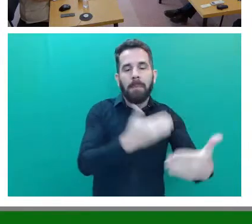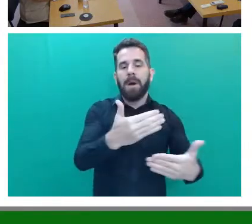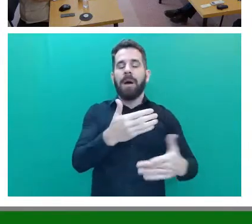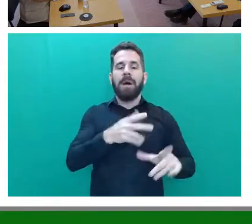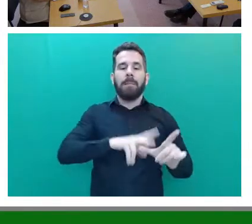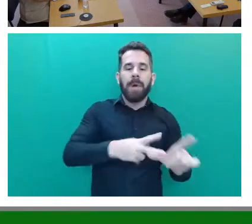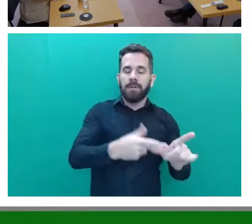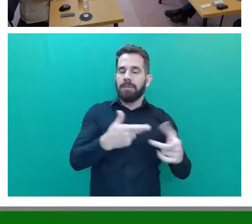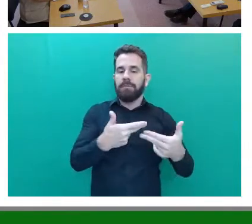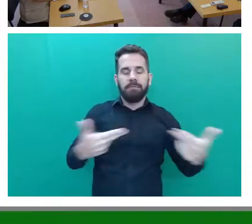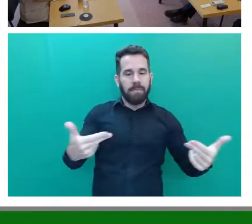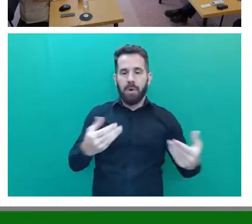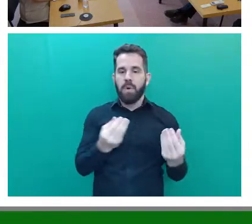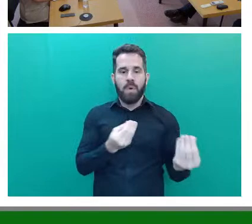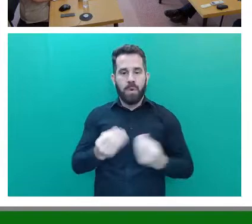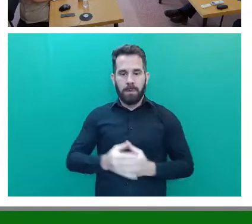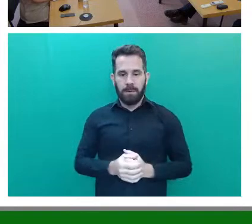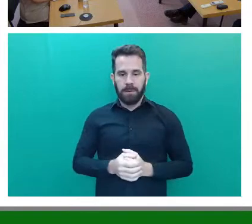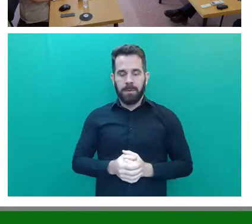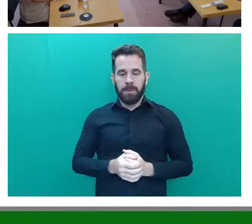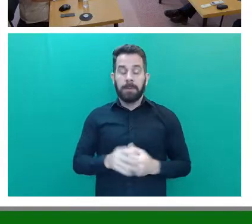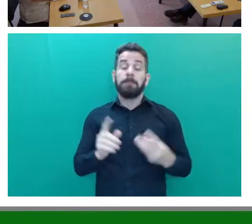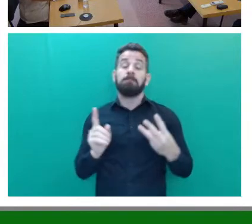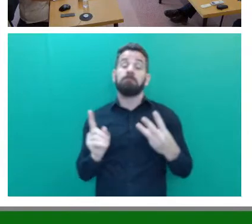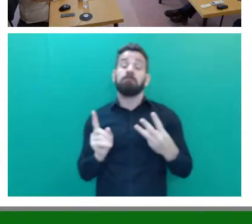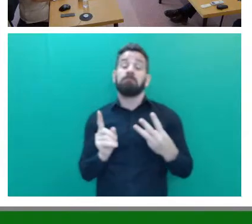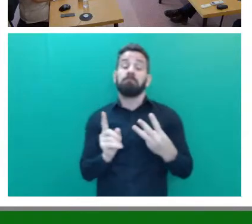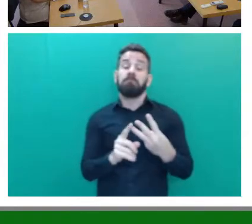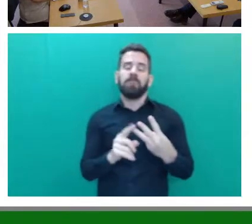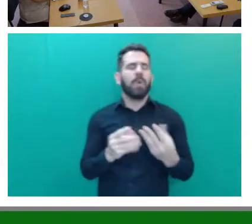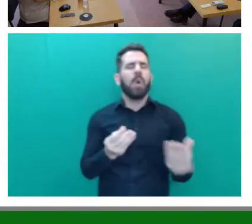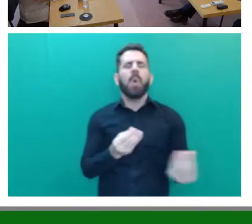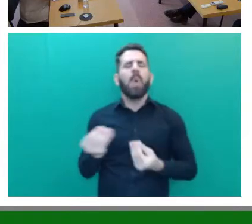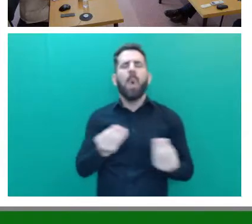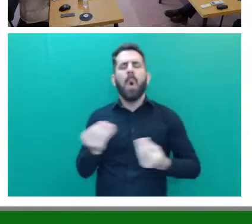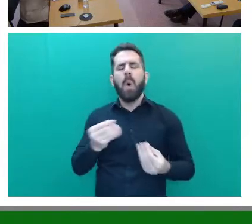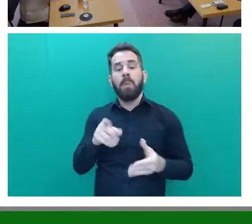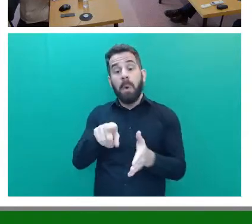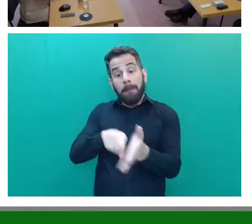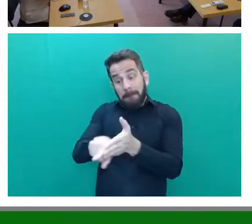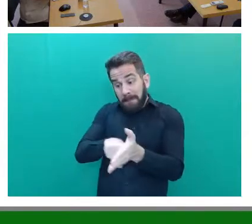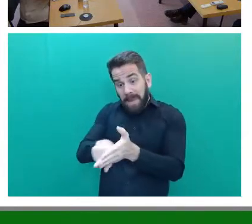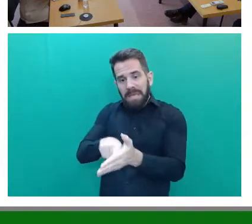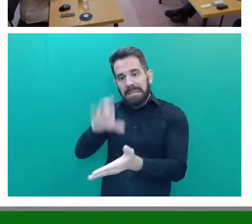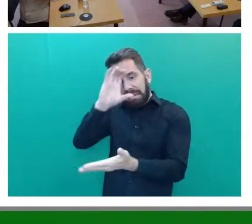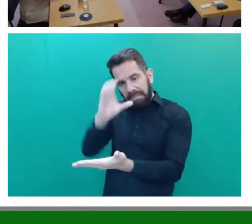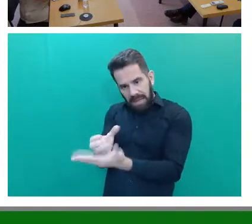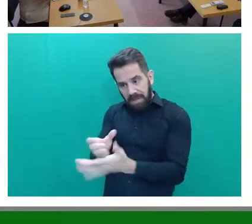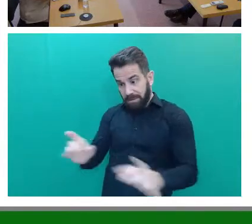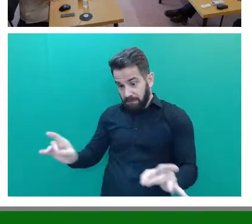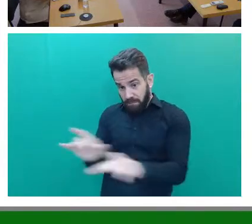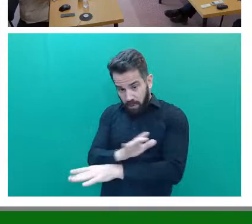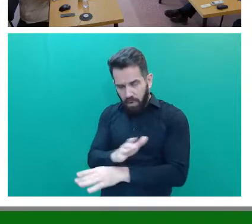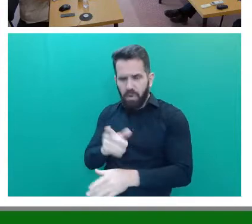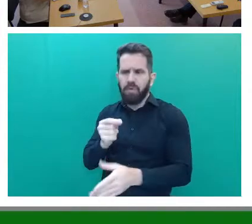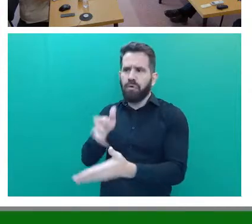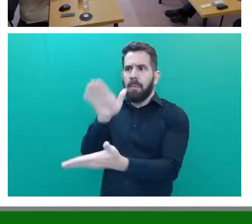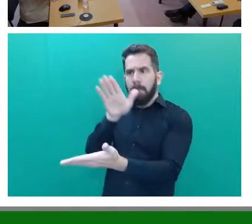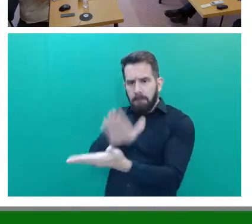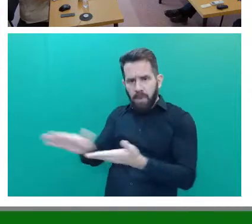ela contribui, ela vai contribuir futuramente, né, após a publicação, com a comunidade